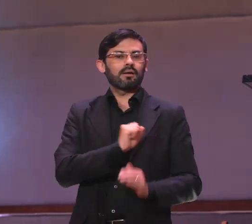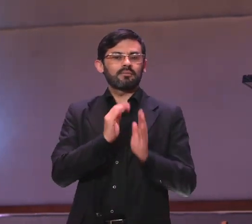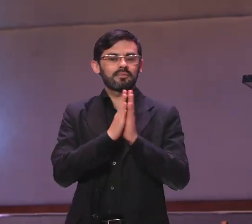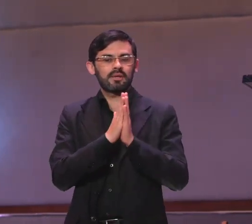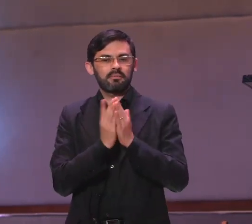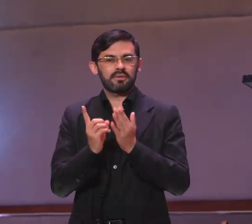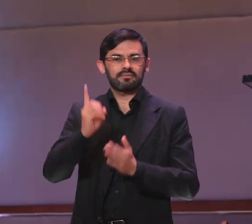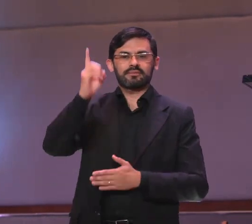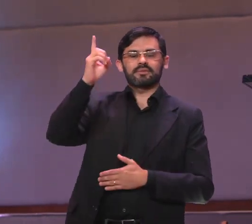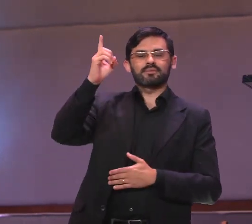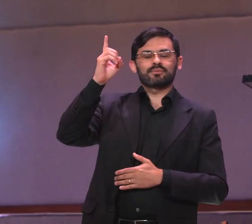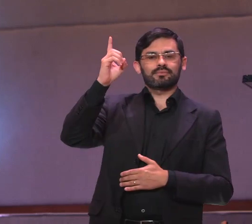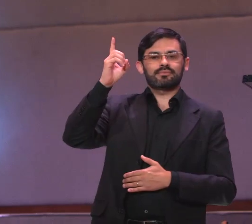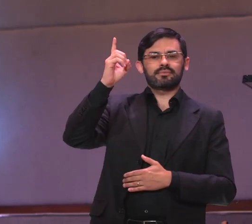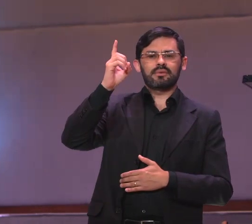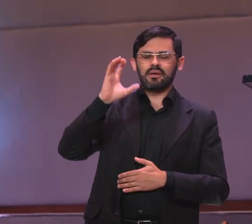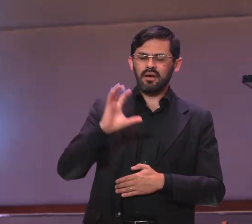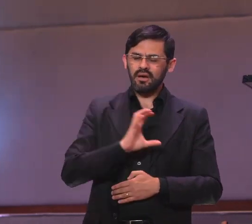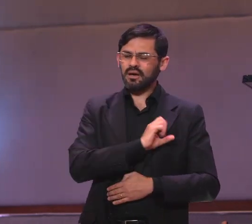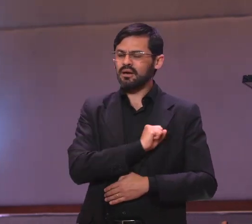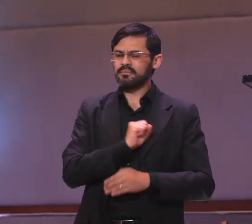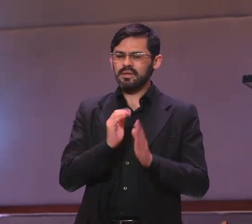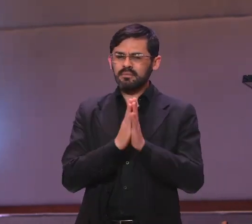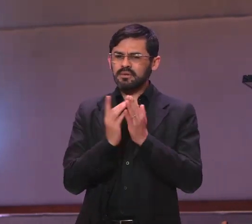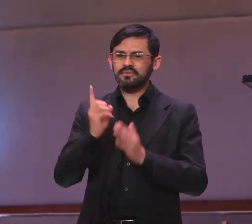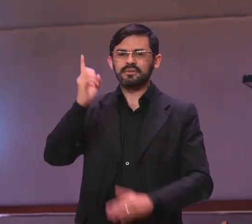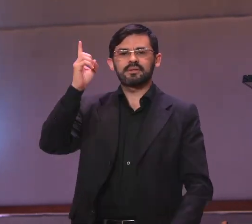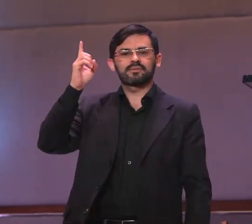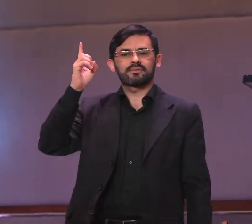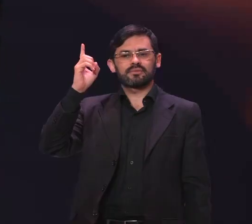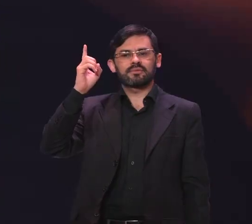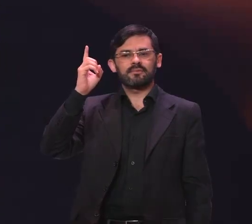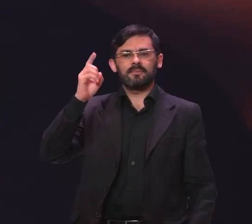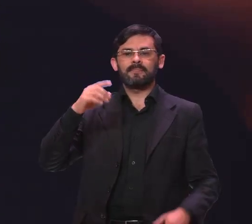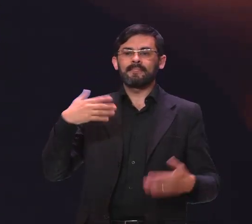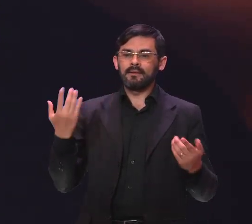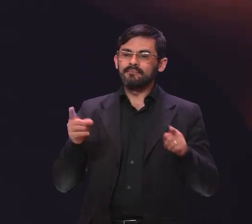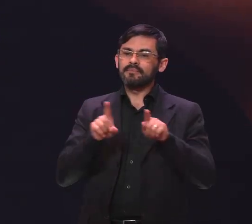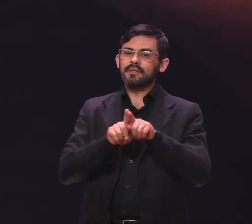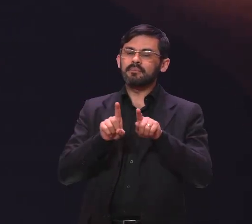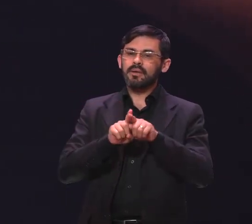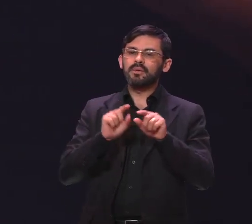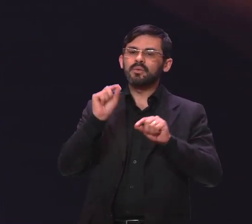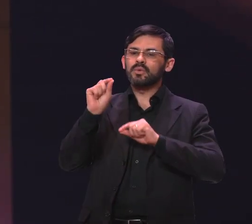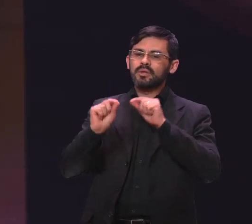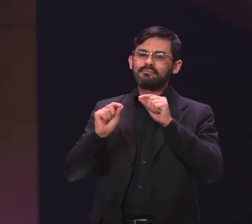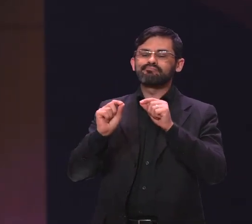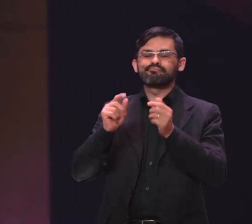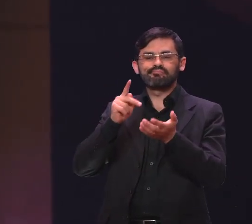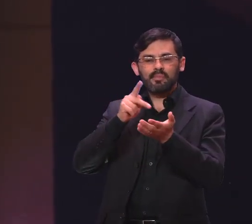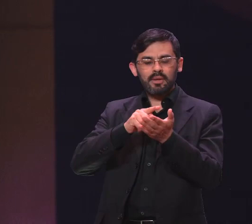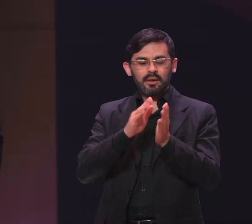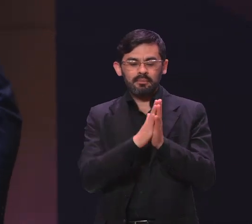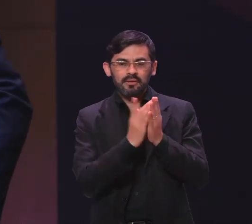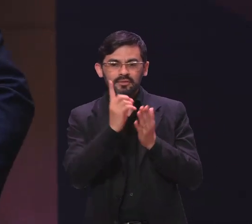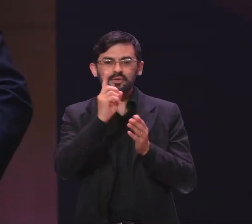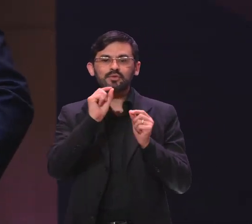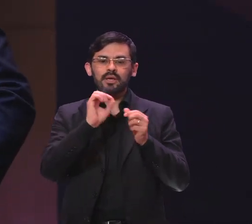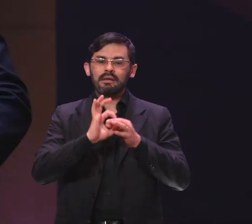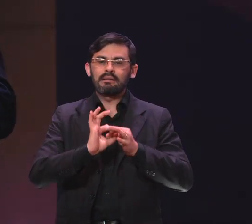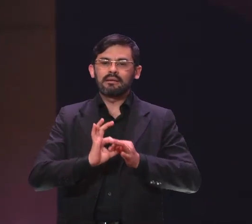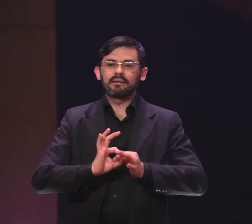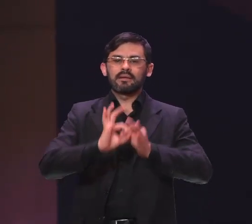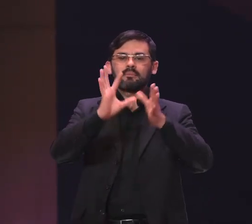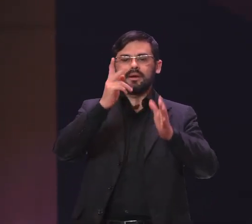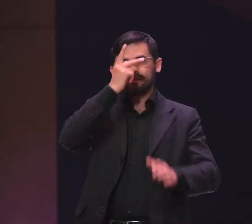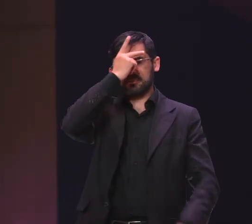de Deus. Vai dar certo. Por fim, ela é uma arma que liberta pessoas.